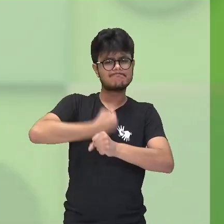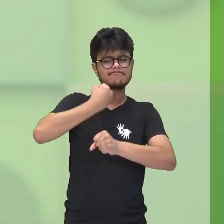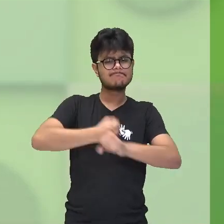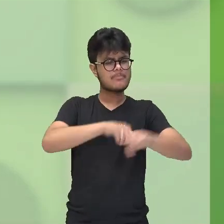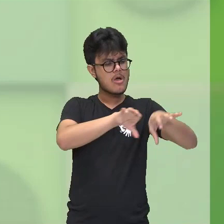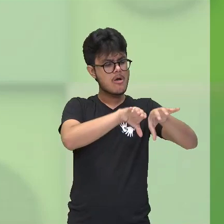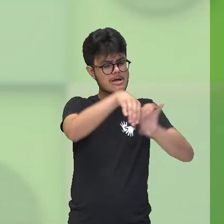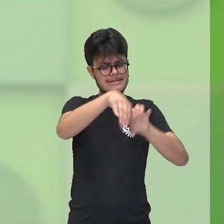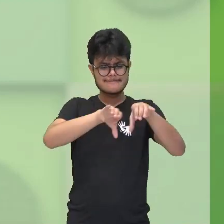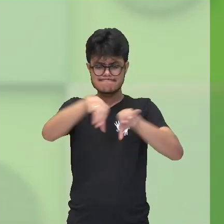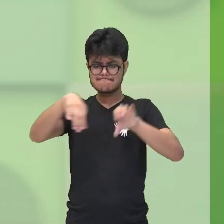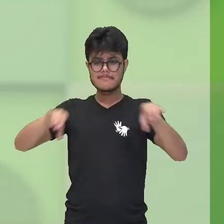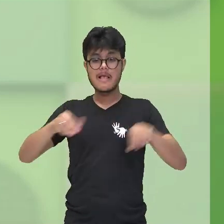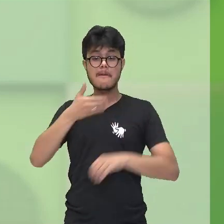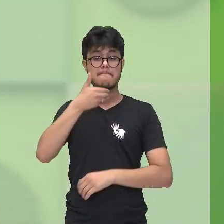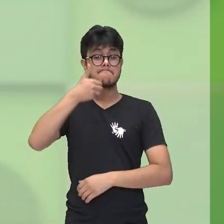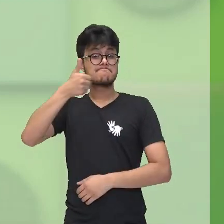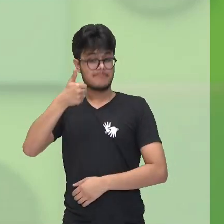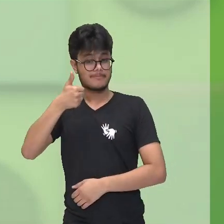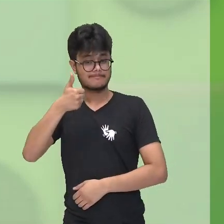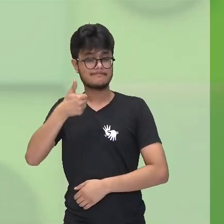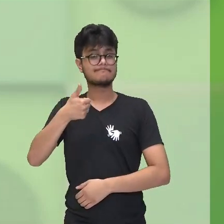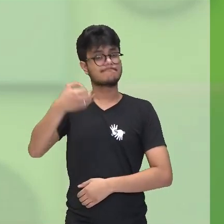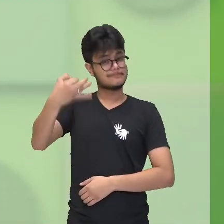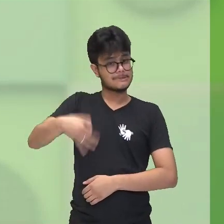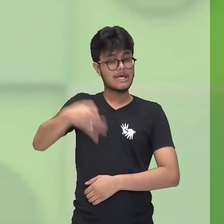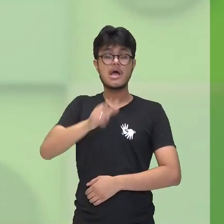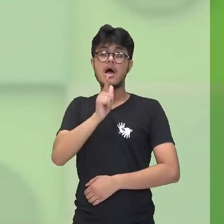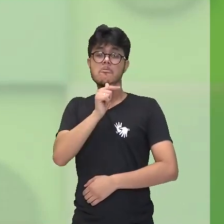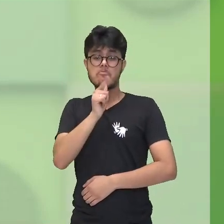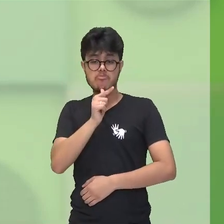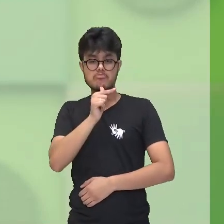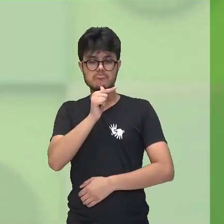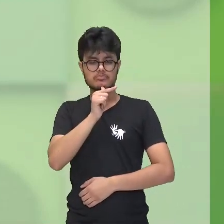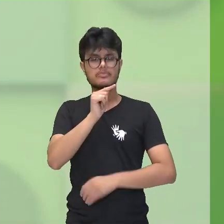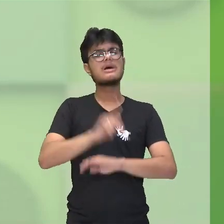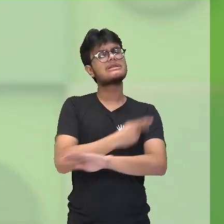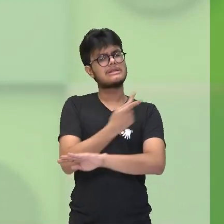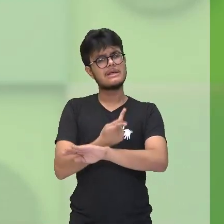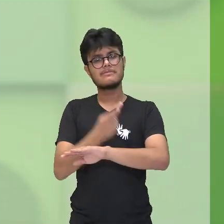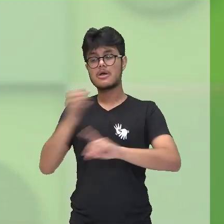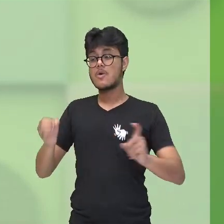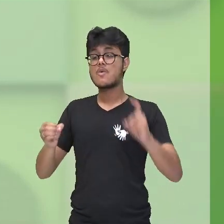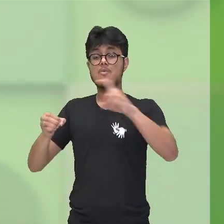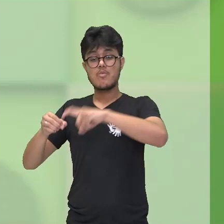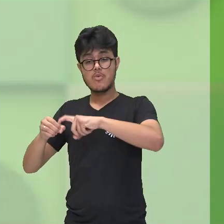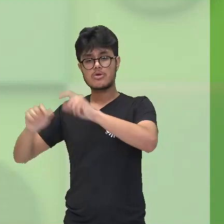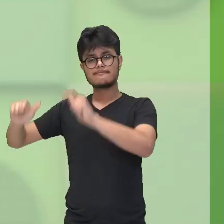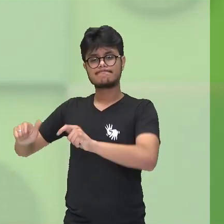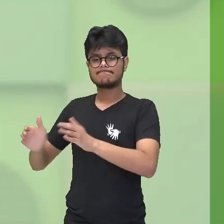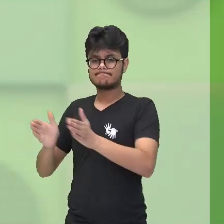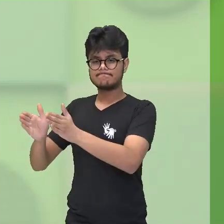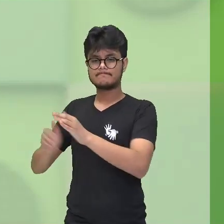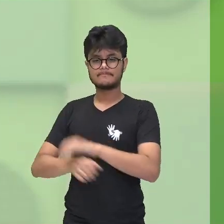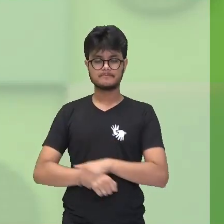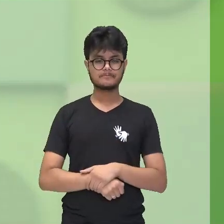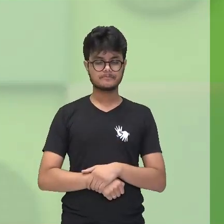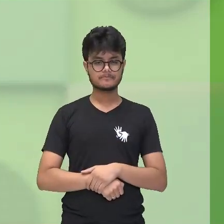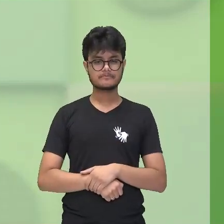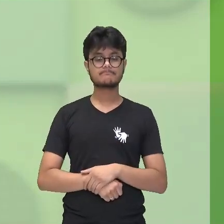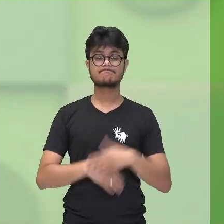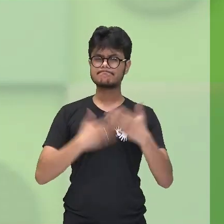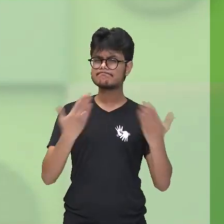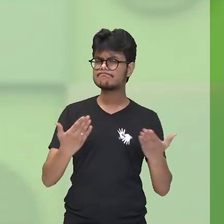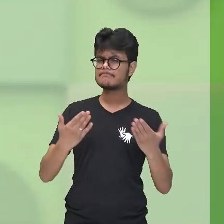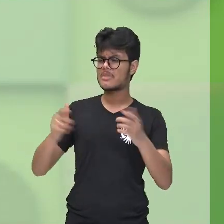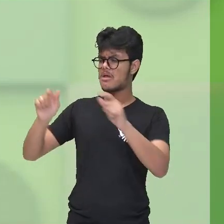poder melhorar a qualidade desse esgoto para então ser descartado no ambiente. Esse mesmo ambiente